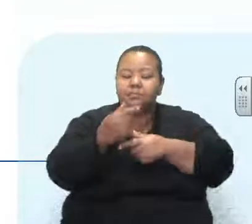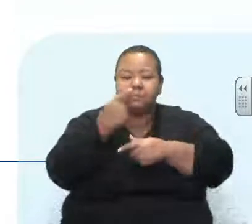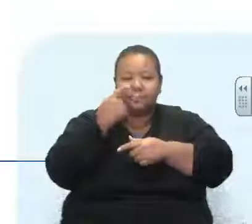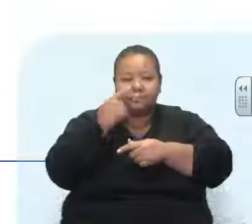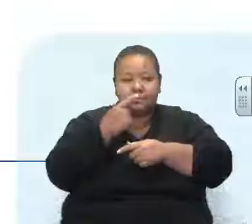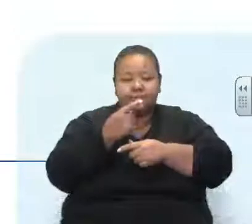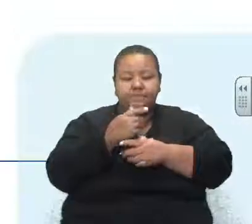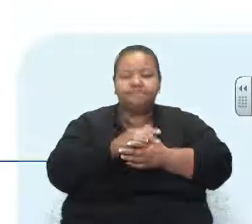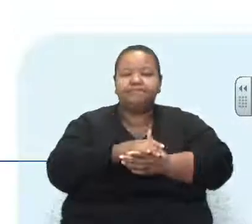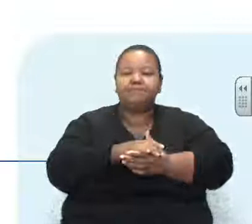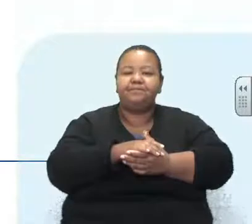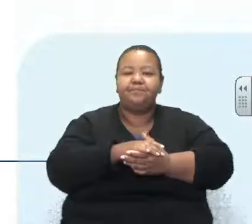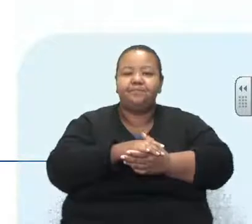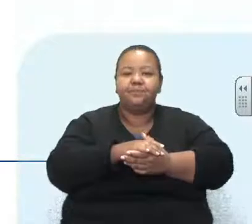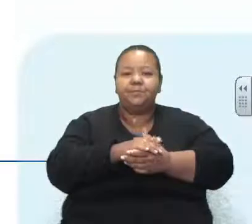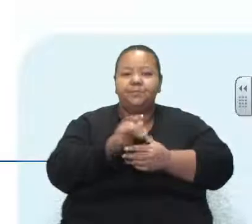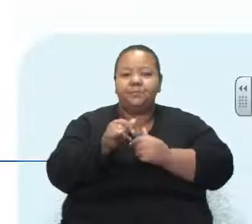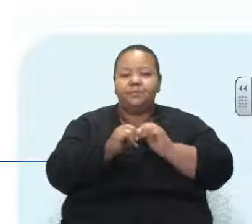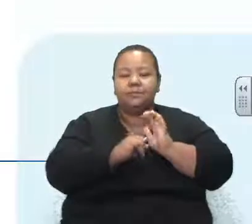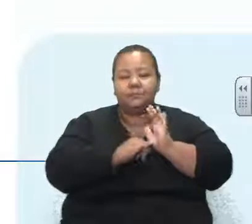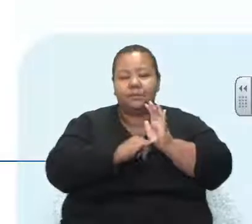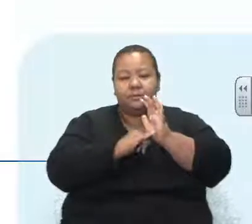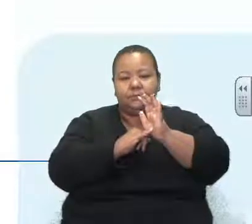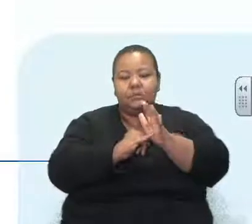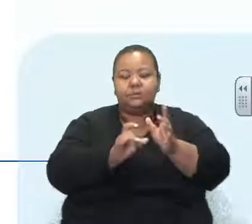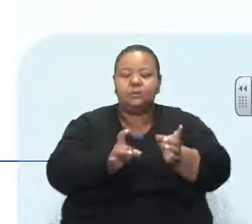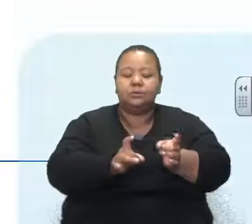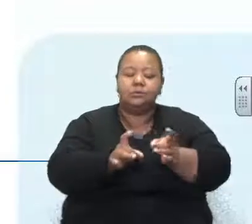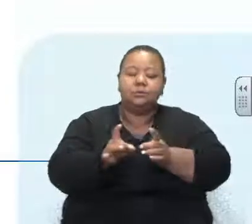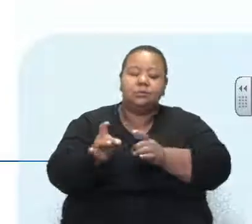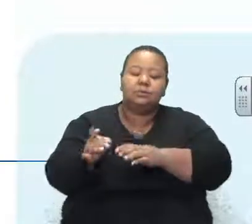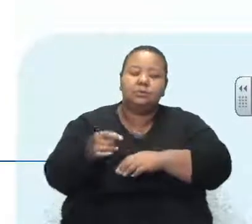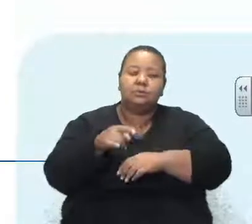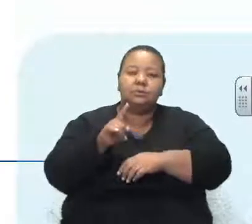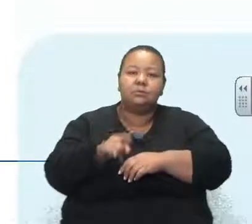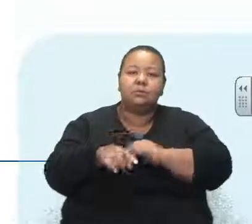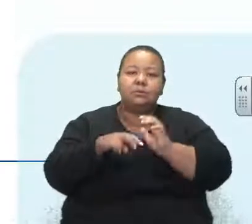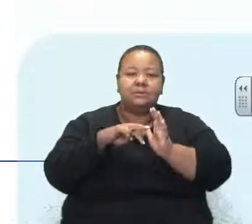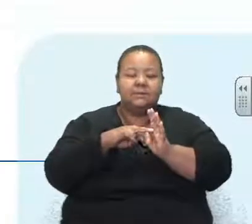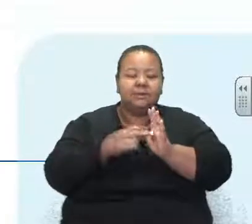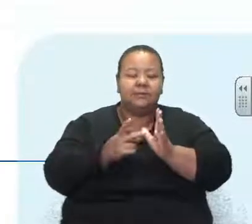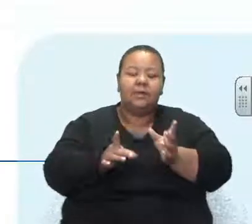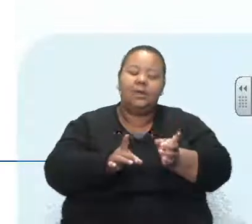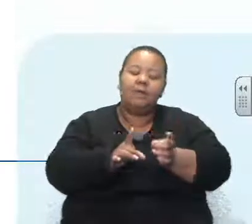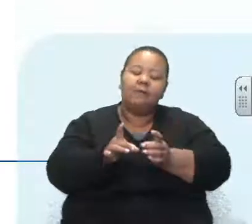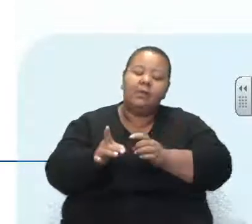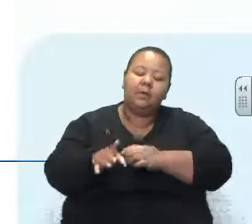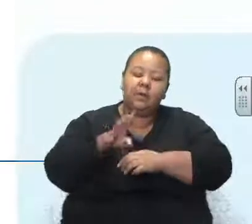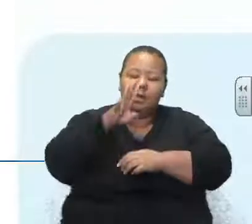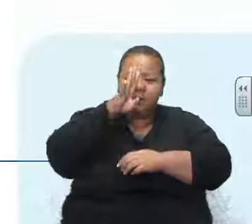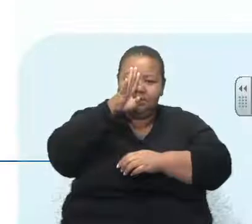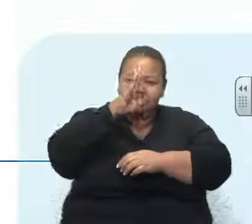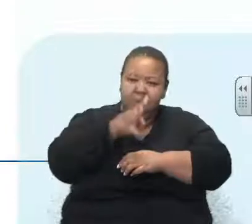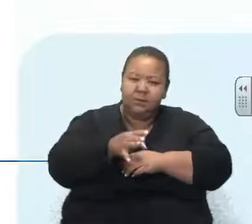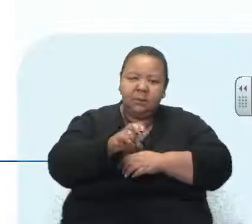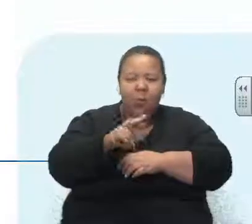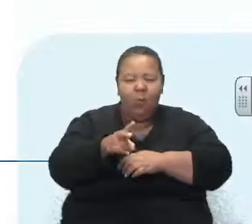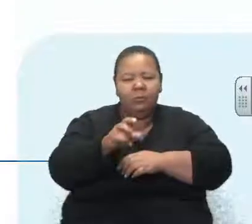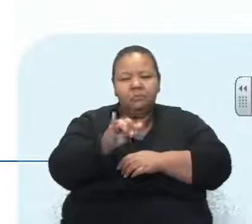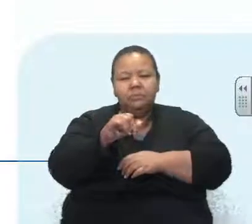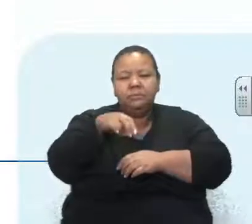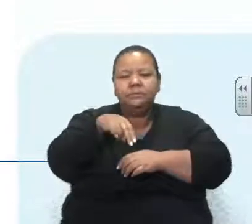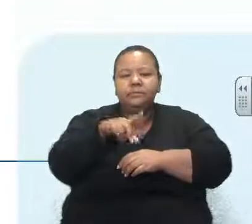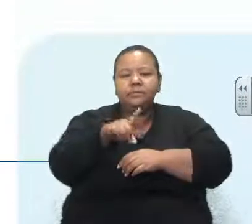analisar. E aí, meus indicadores comerciais, eu estou falando aqui de venda, pessoal, pode ser direta ou indireta. E